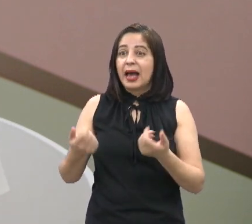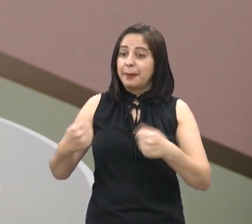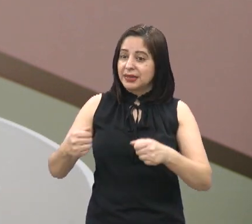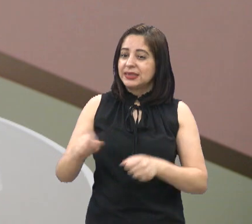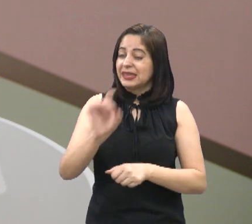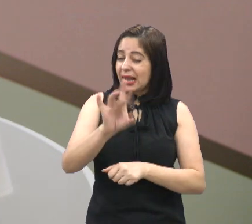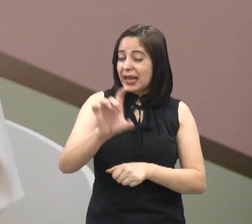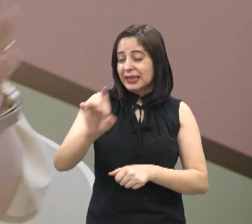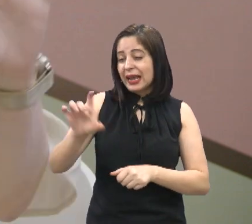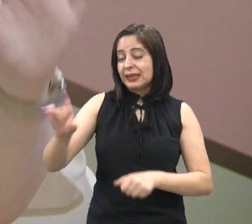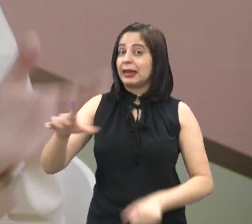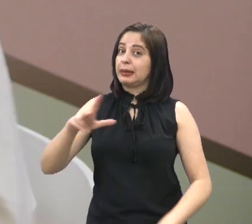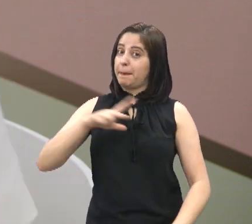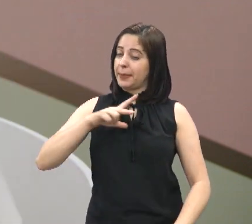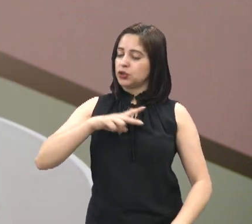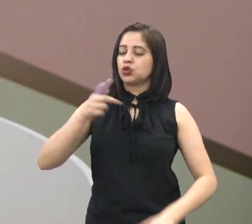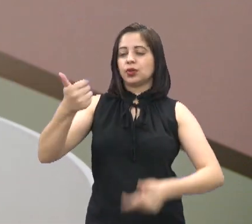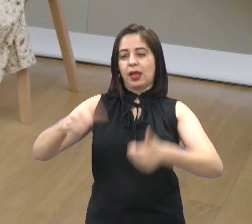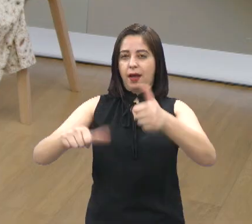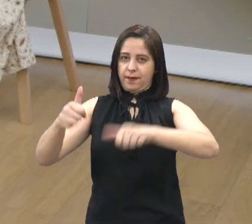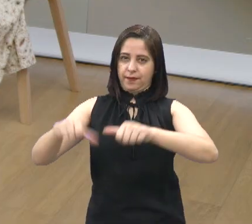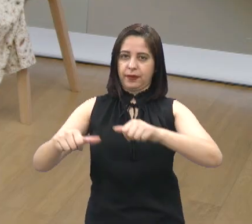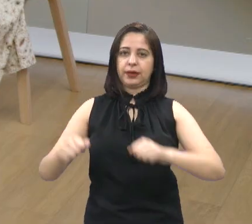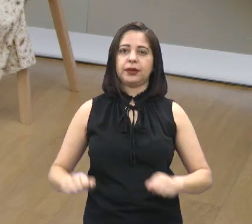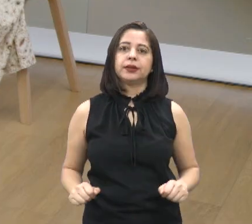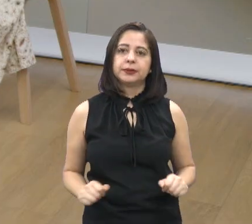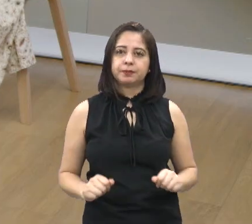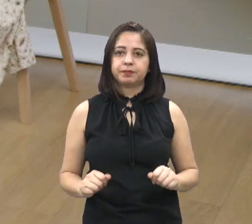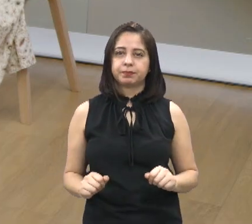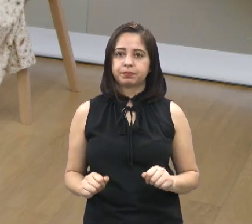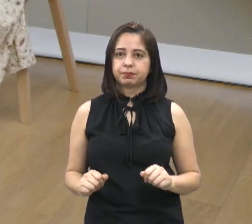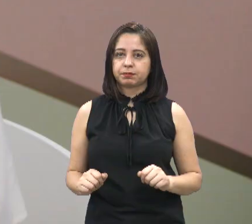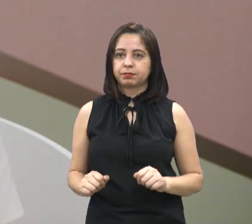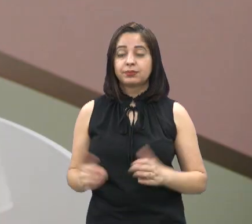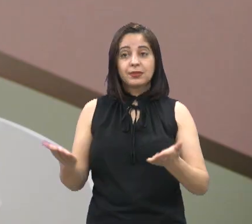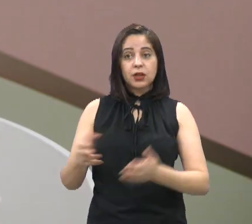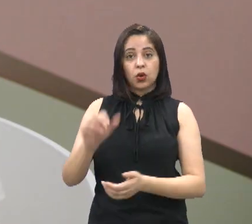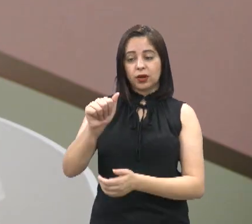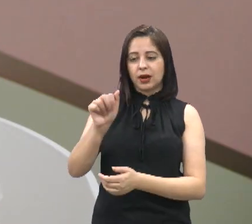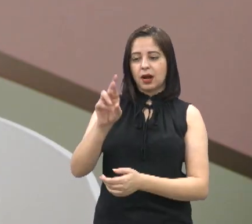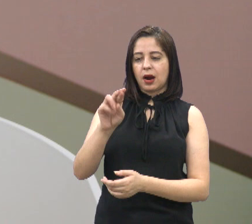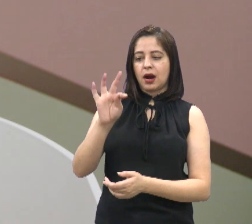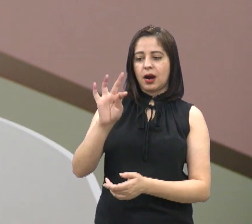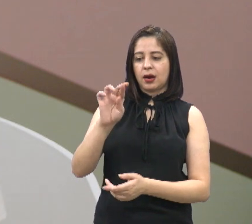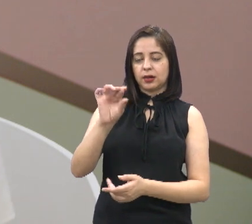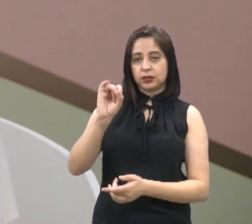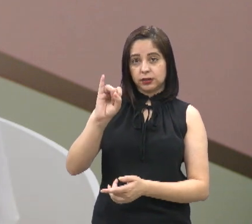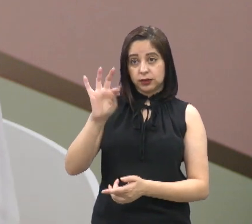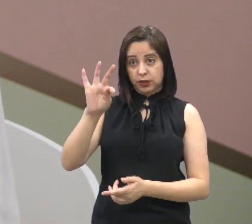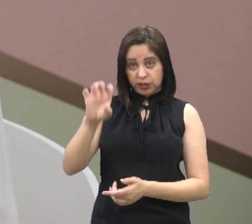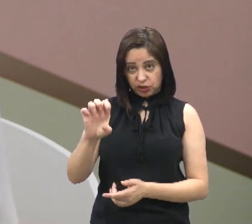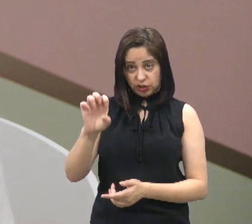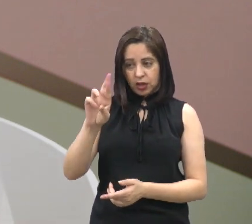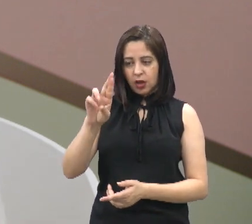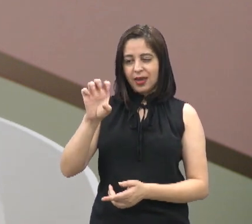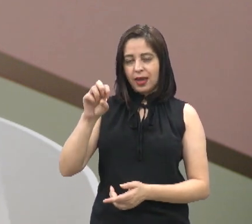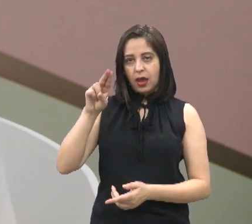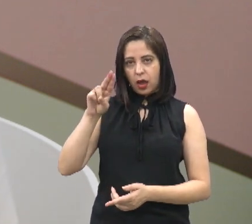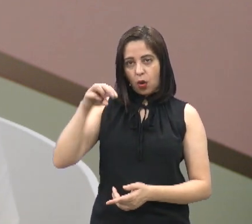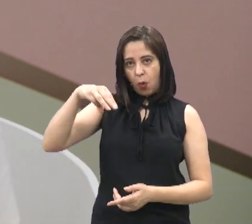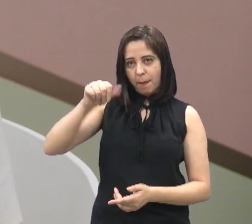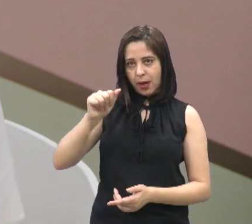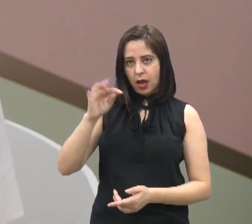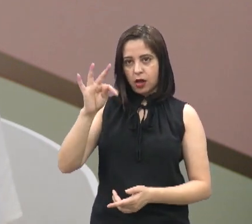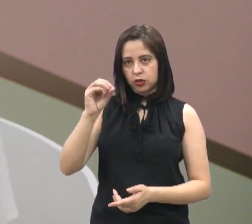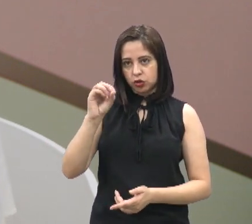com o paciente, né, sobre o que tem no mercado. Em relação a uma artrite reumatoide, aí já muda bastante, né? Uma artrite